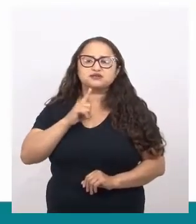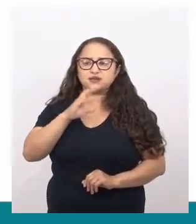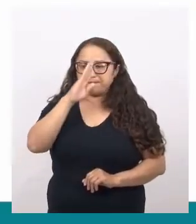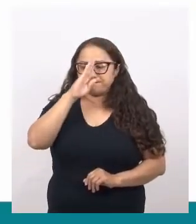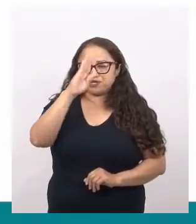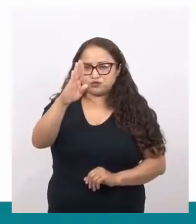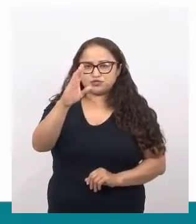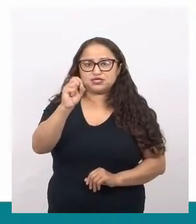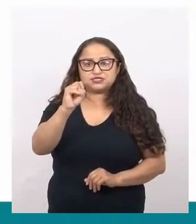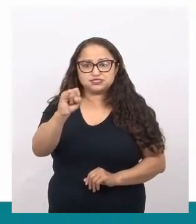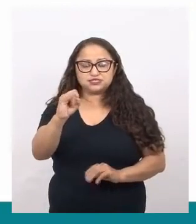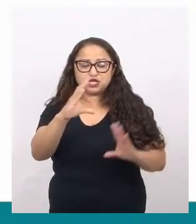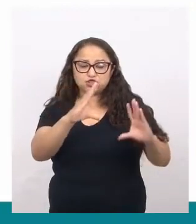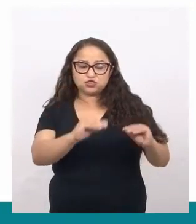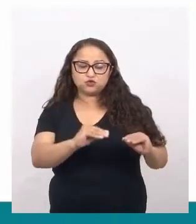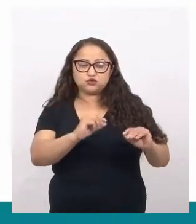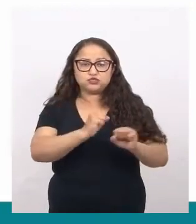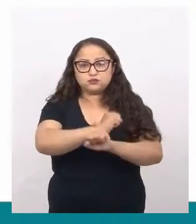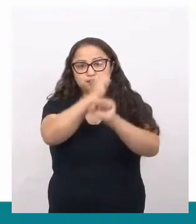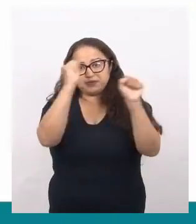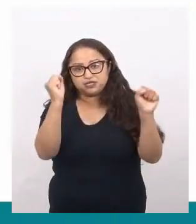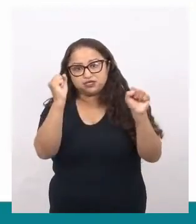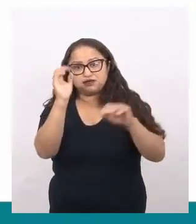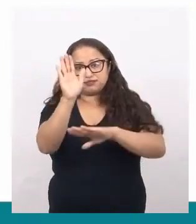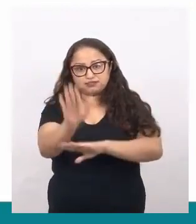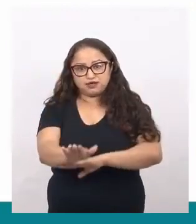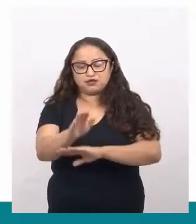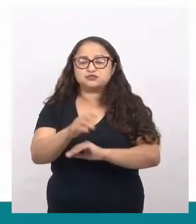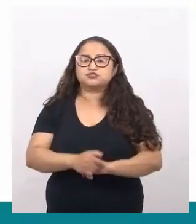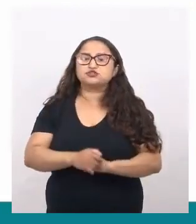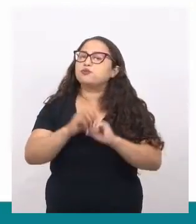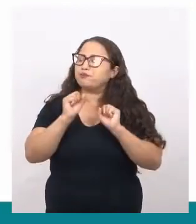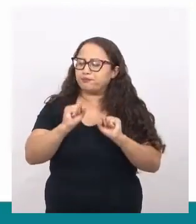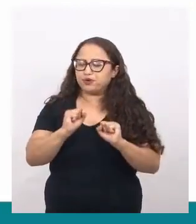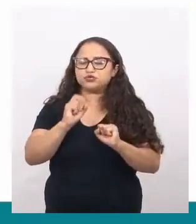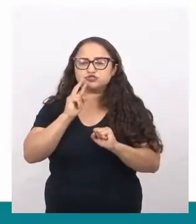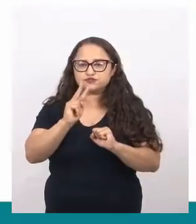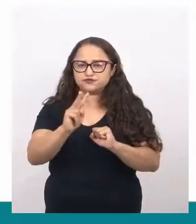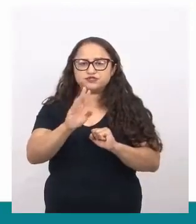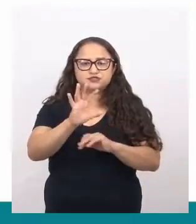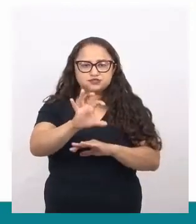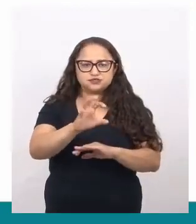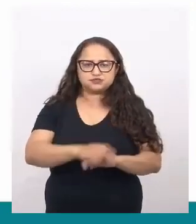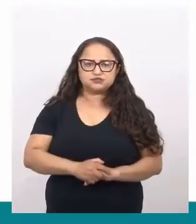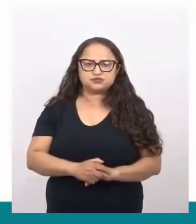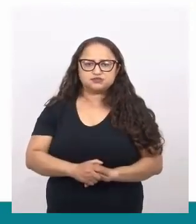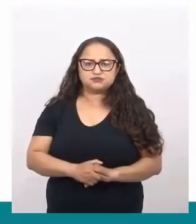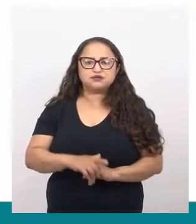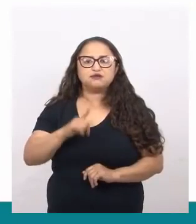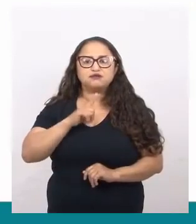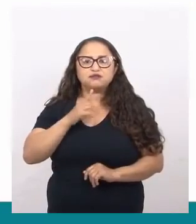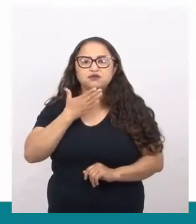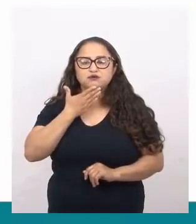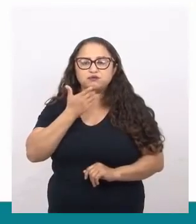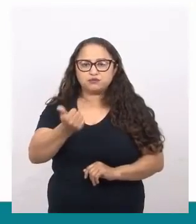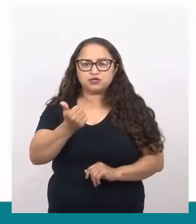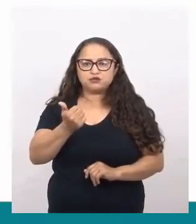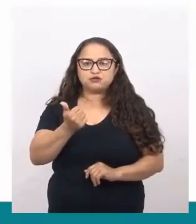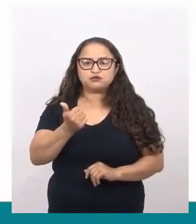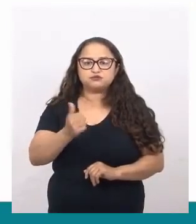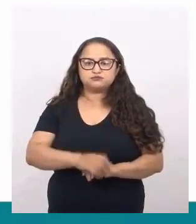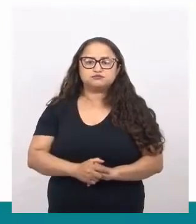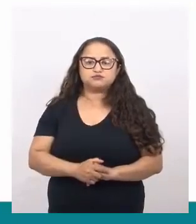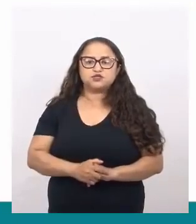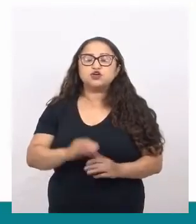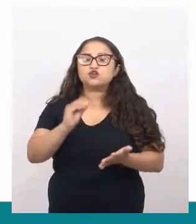dele, se ele prefere noite, manhã, tarde, ele consegue verificar isso e jogar uma prioridade no noturno e, com